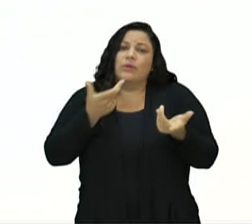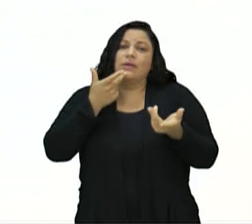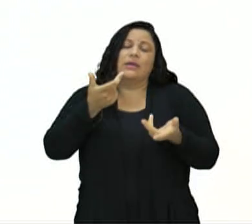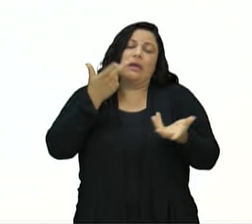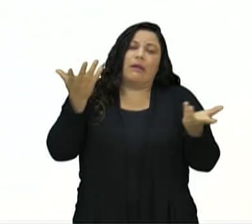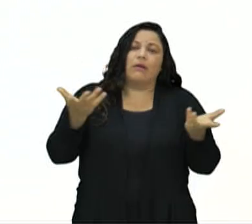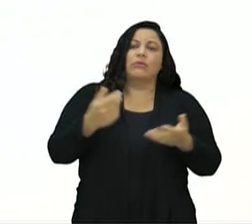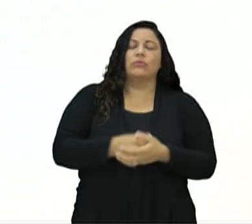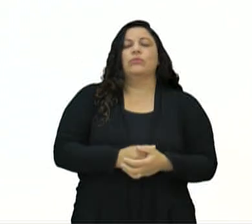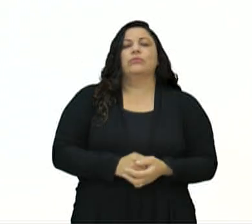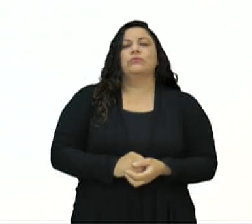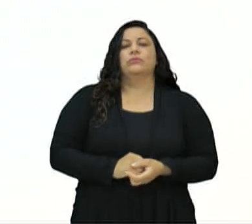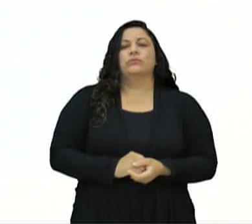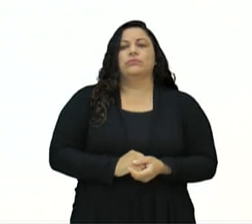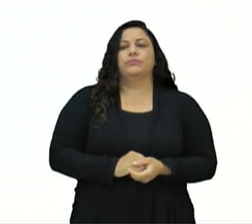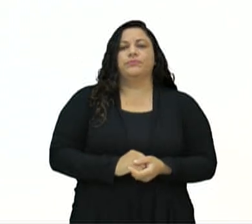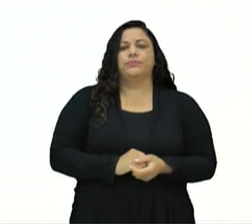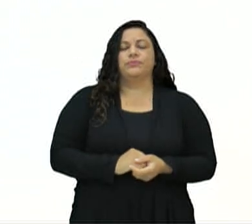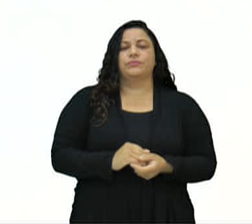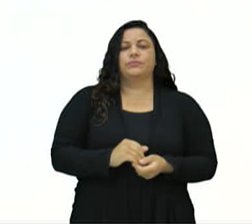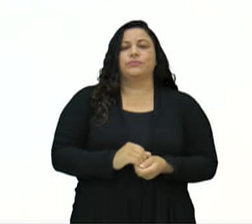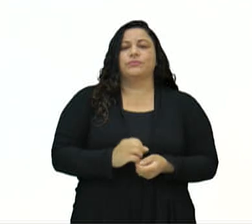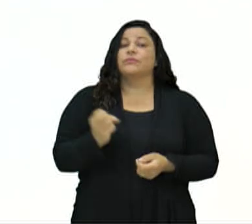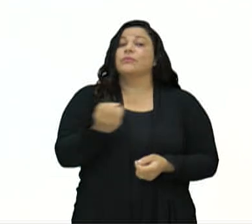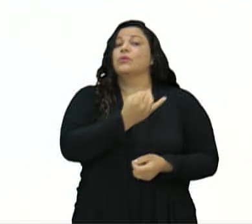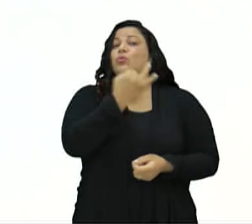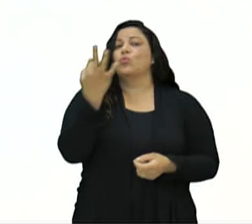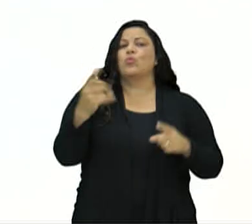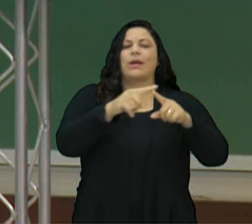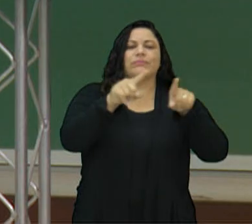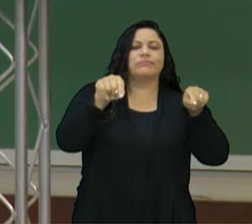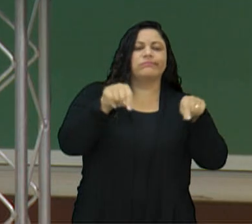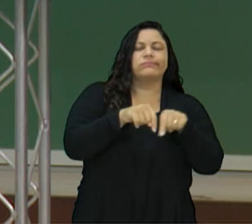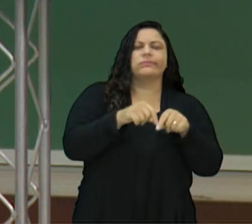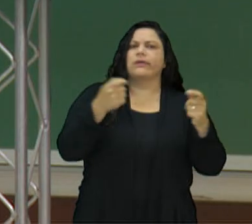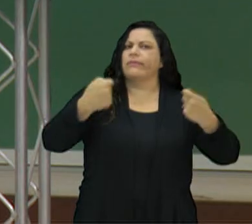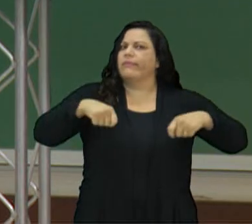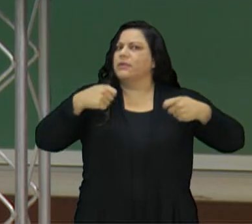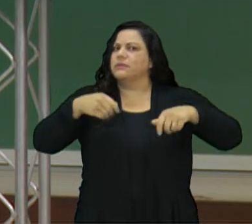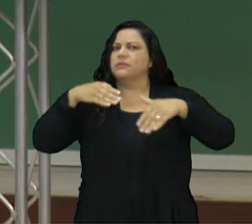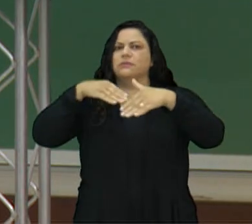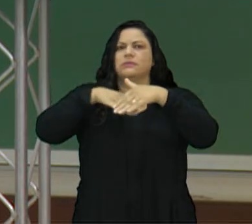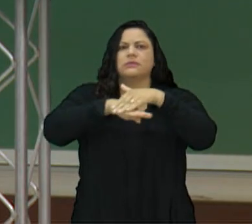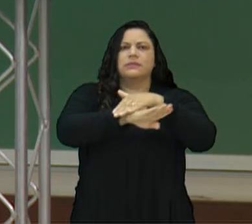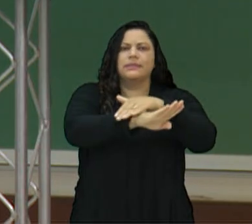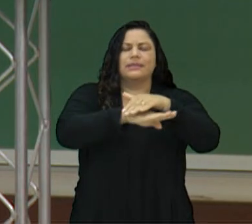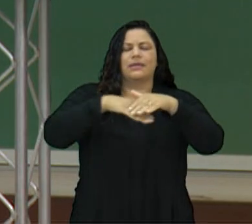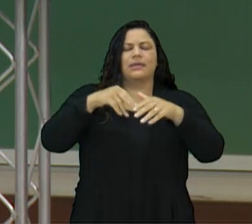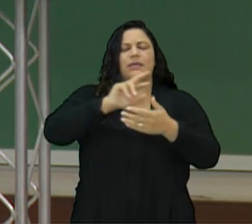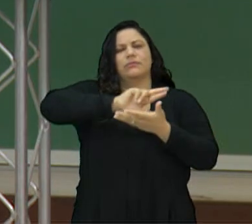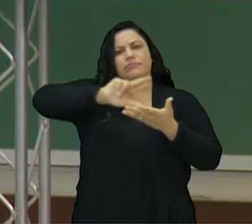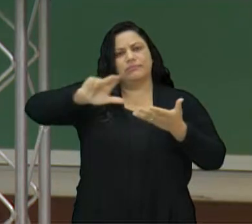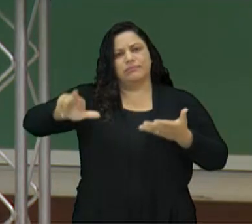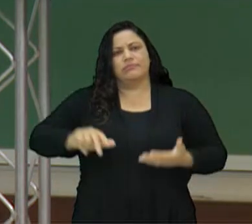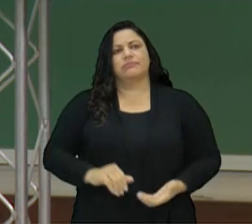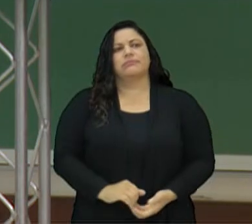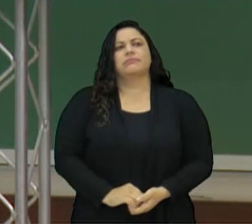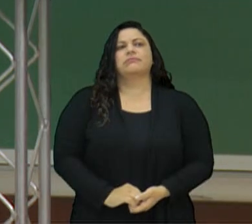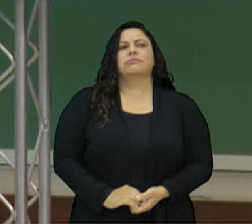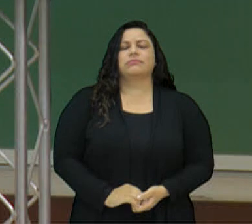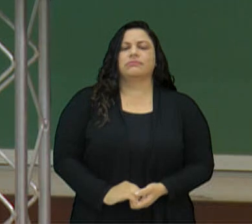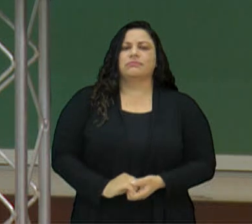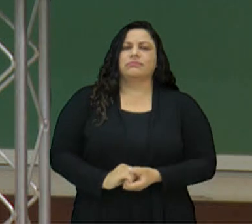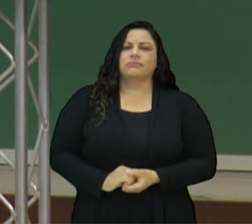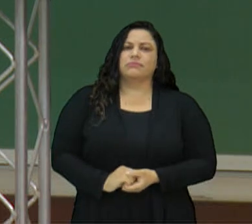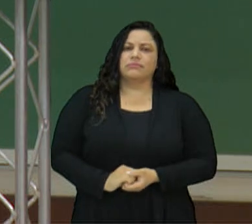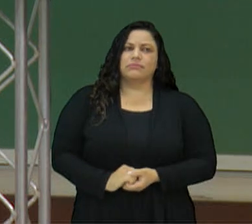tener 2, 3 habitaciones, se necesitas de garaje e tudo isso mais.